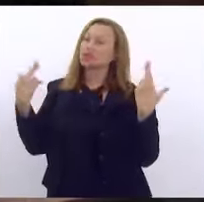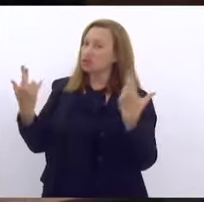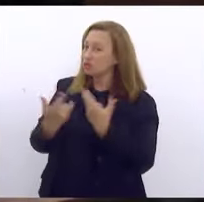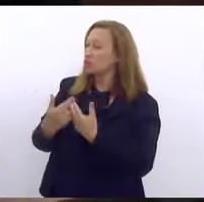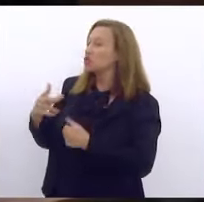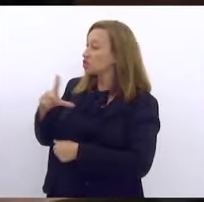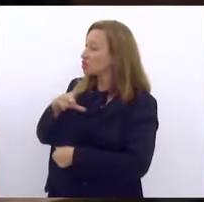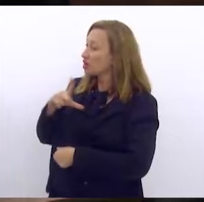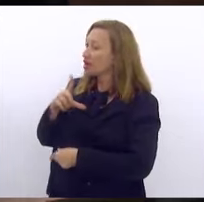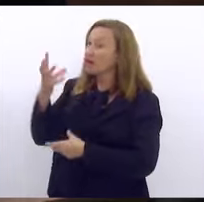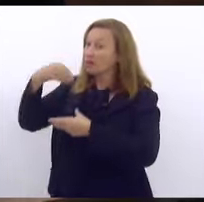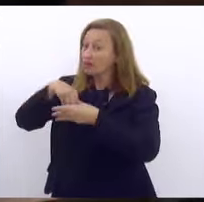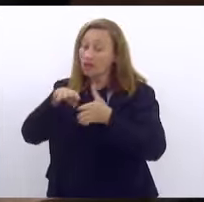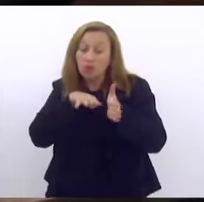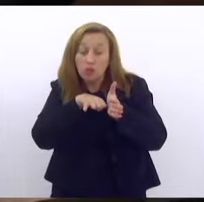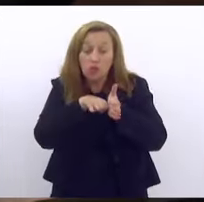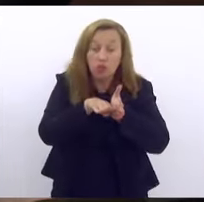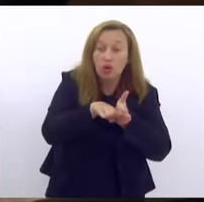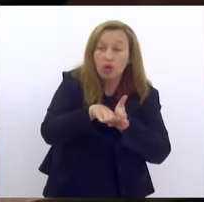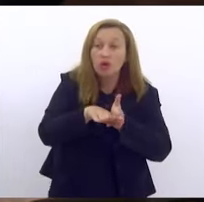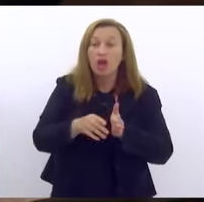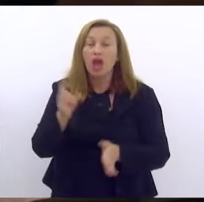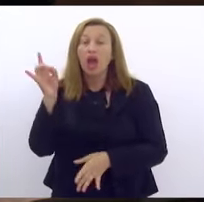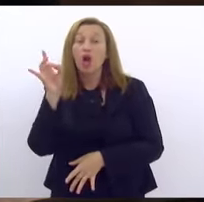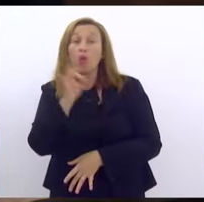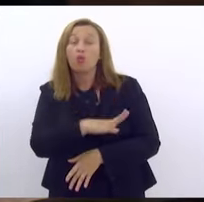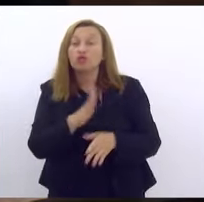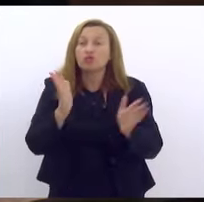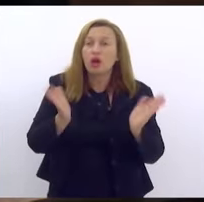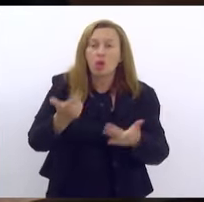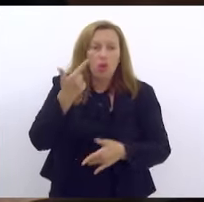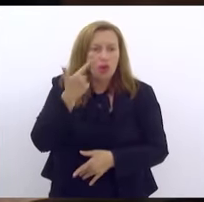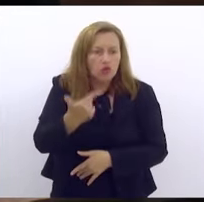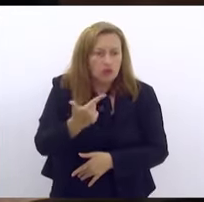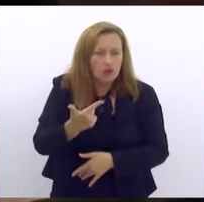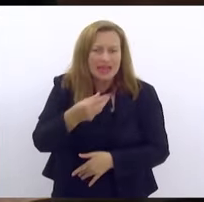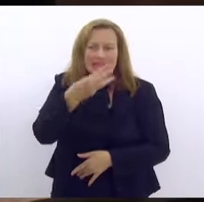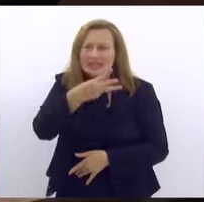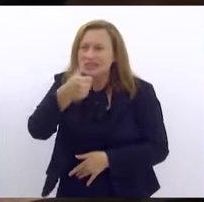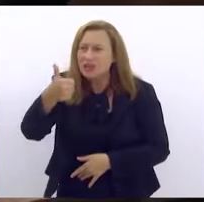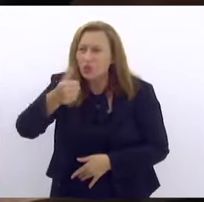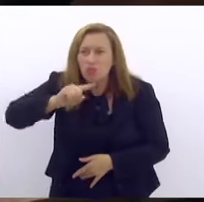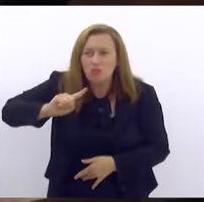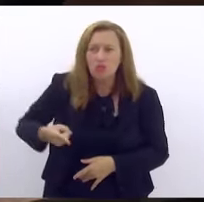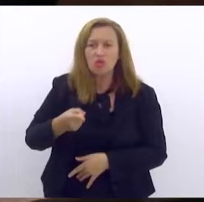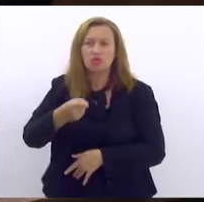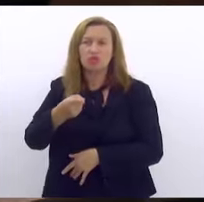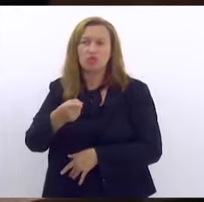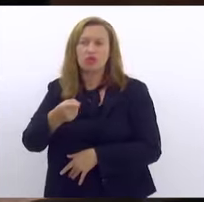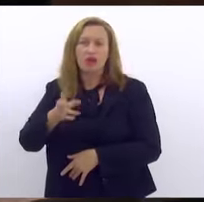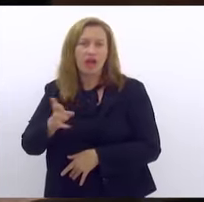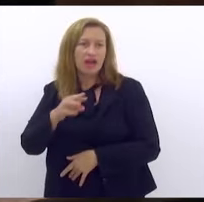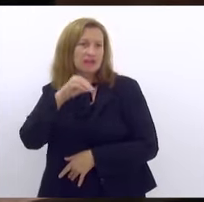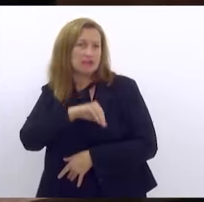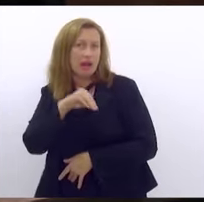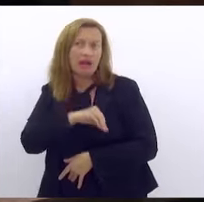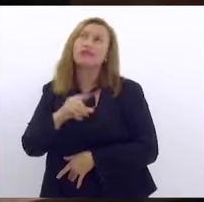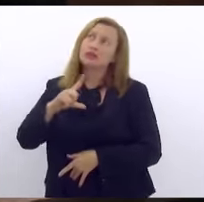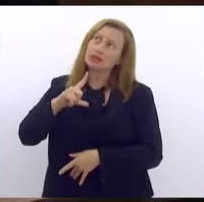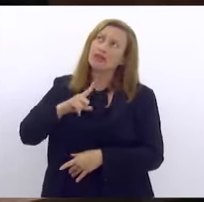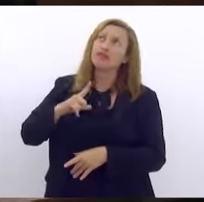participa. A última que nós levantamos agora, ele ganhou R$31 mil. Já teve mês que ele